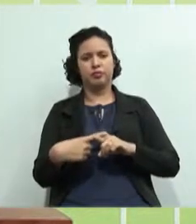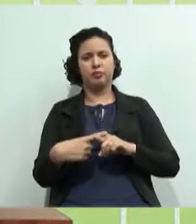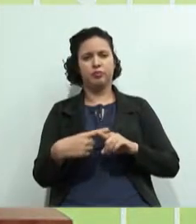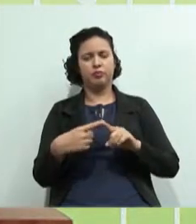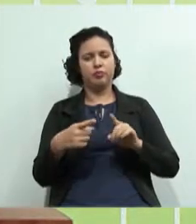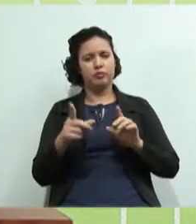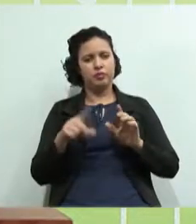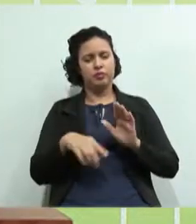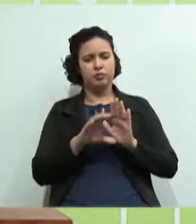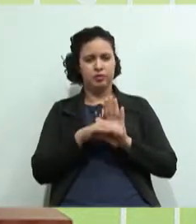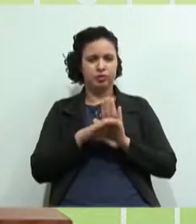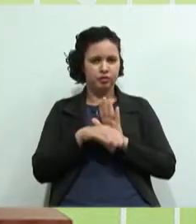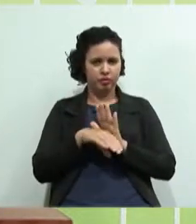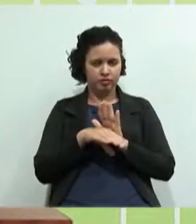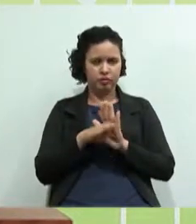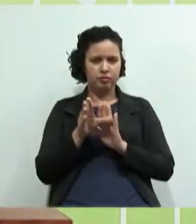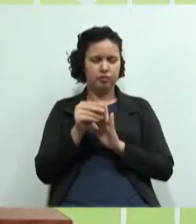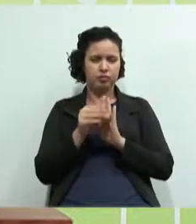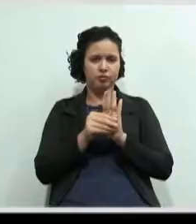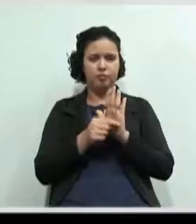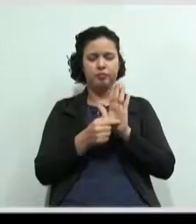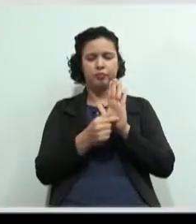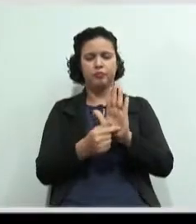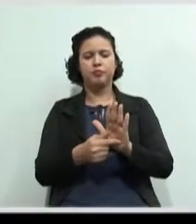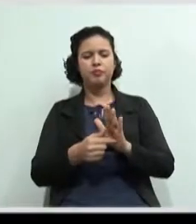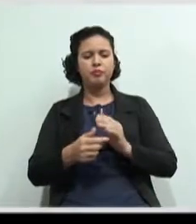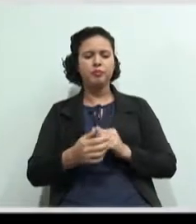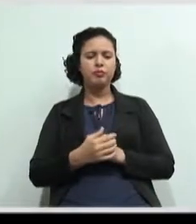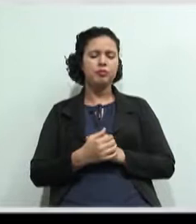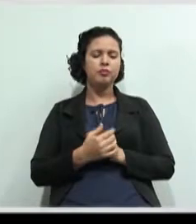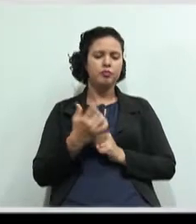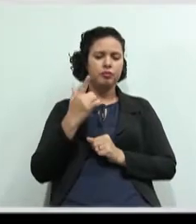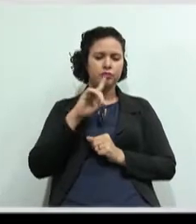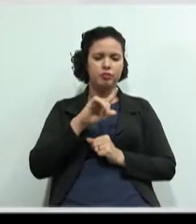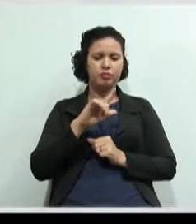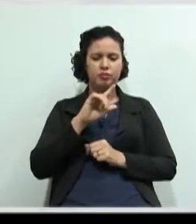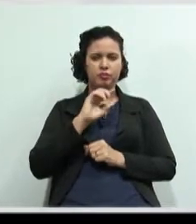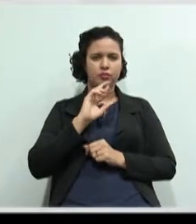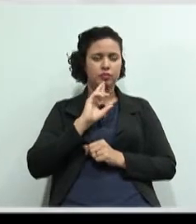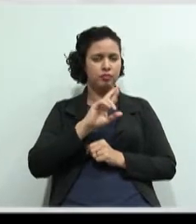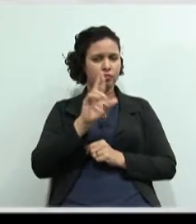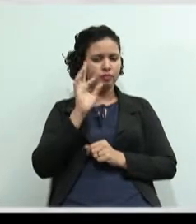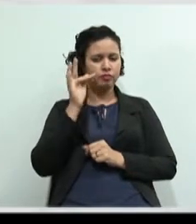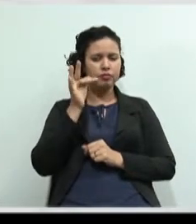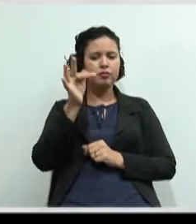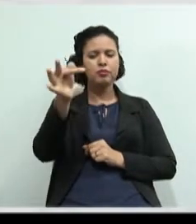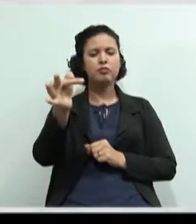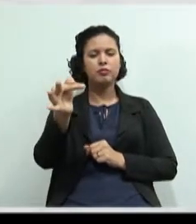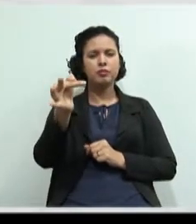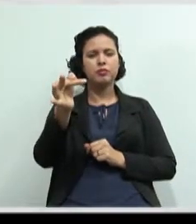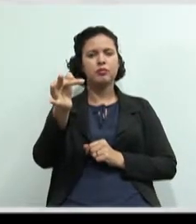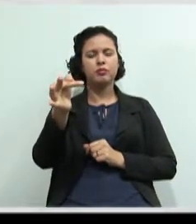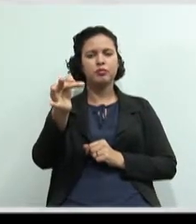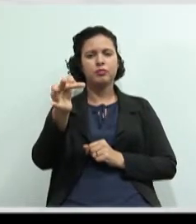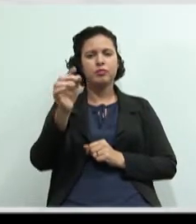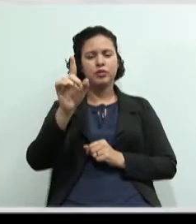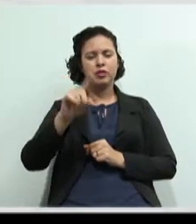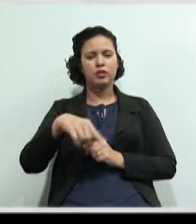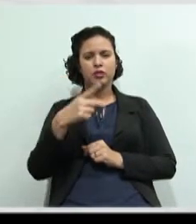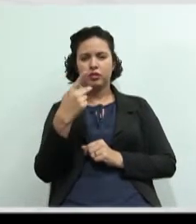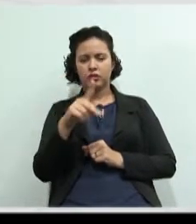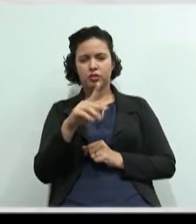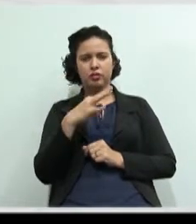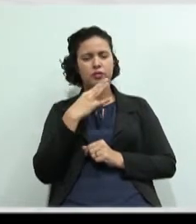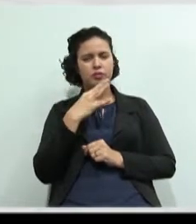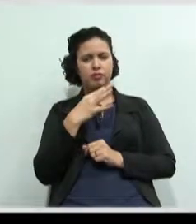você, tá? E é claro, a forma como será feito, alcançando o resultado futuro. O que seria esse resultado futuro? É o teu